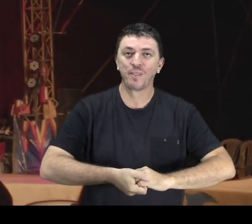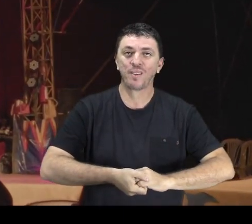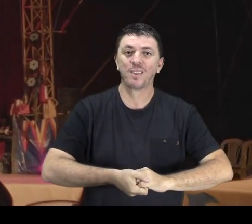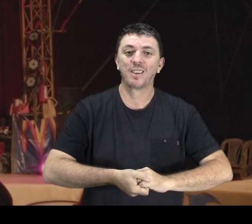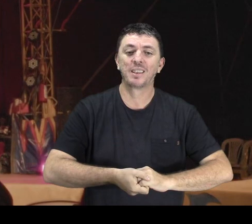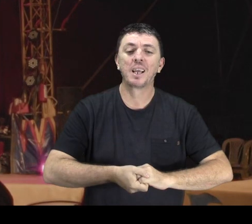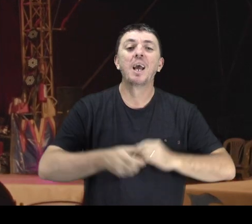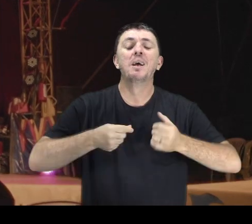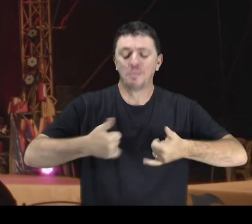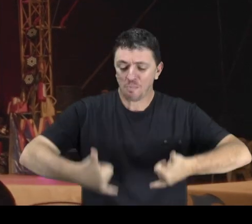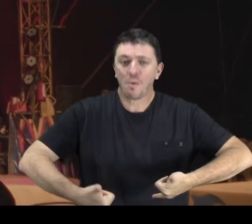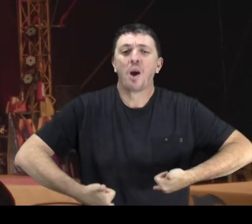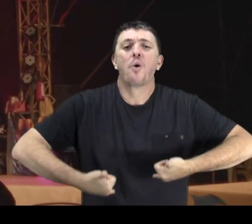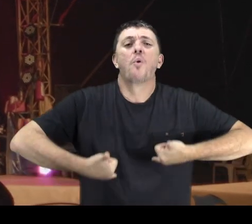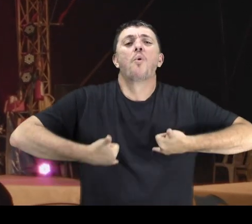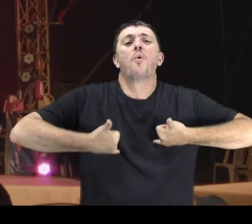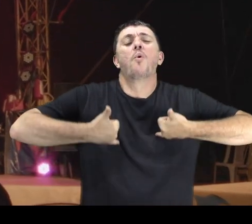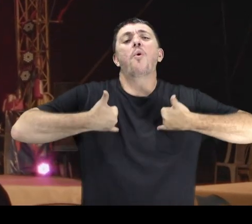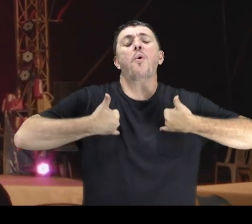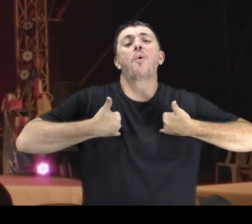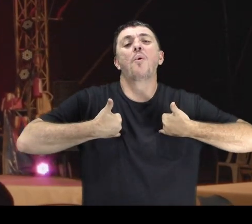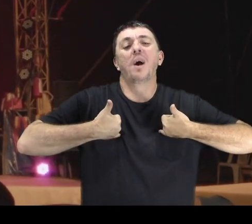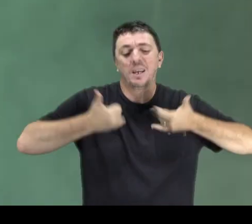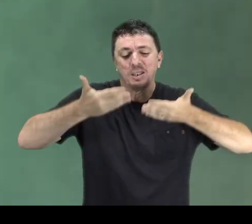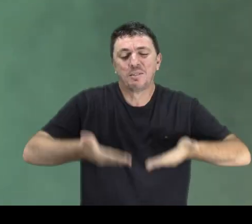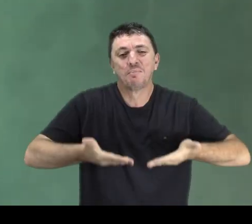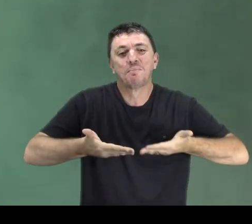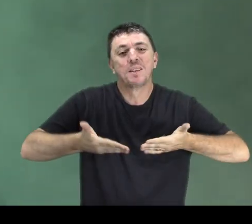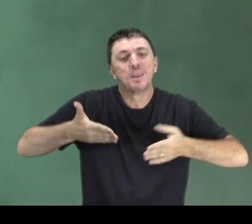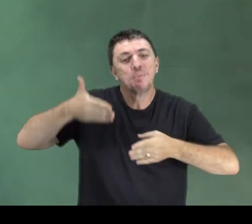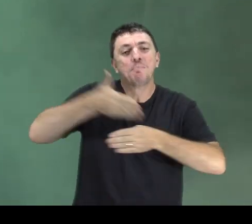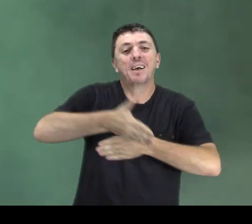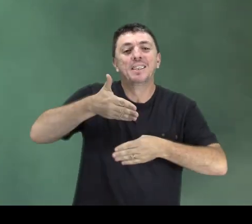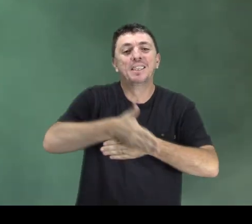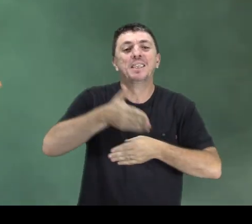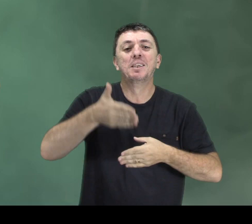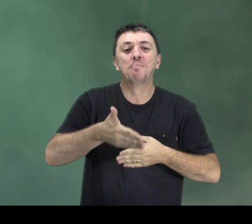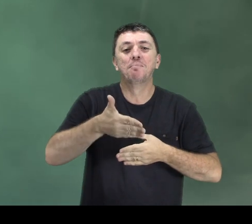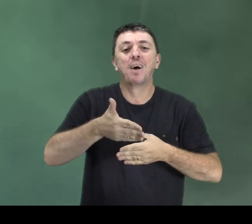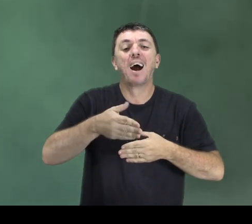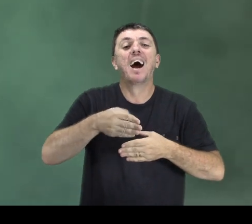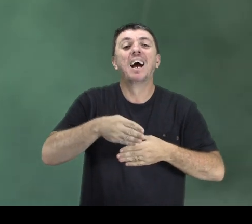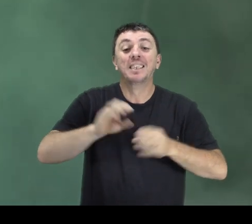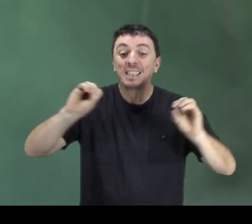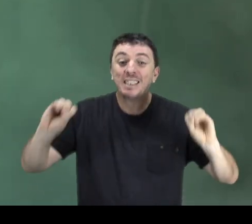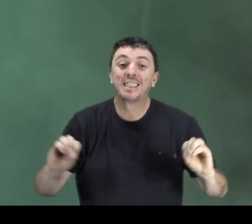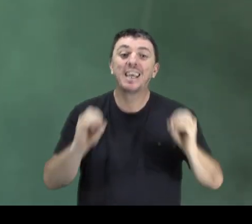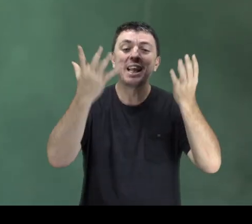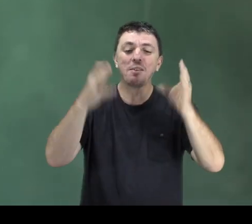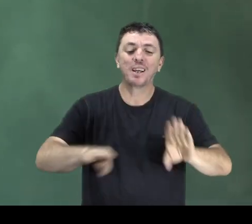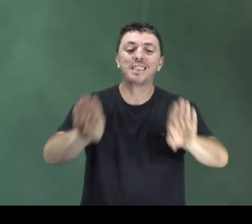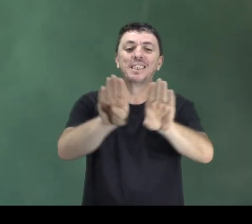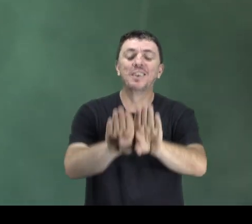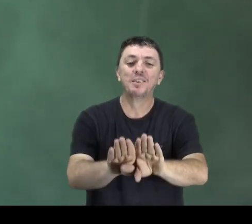Mínimo. É uma honra enorme estar aqui participando disso, tá abrindo essa celebração que porque o Zé abriu essa